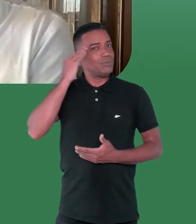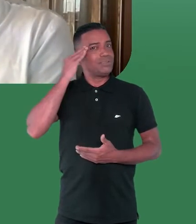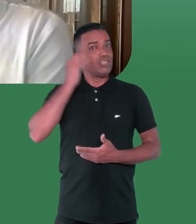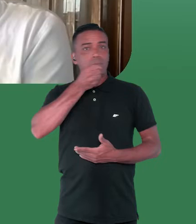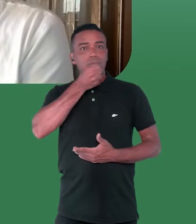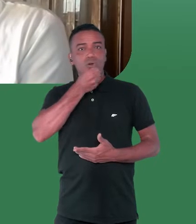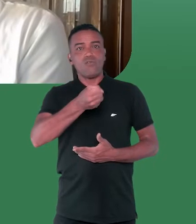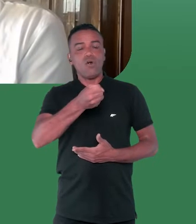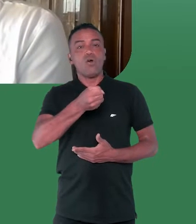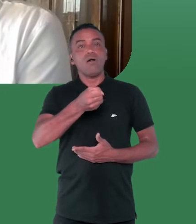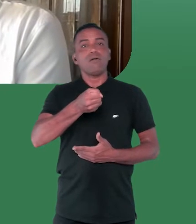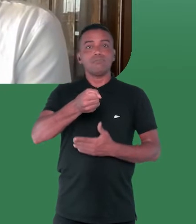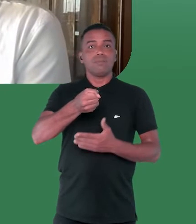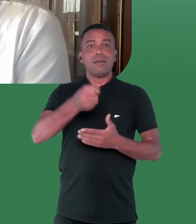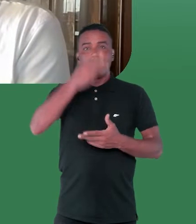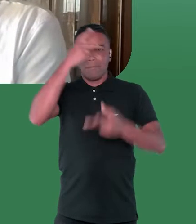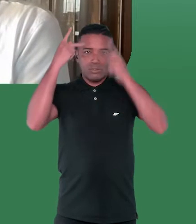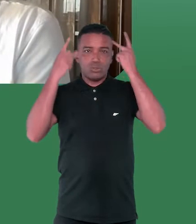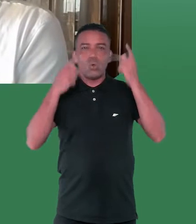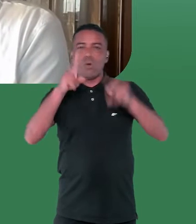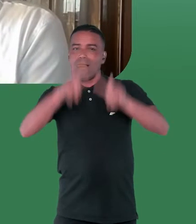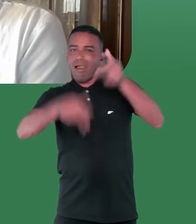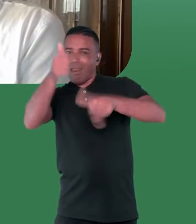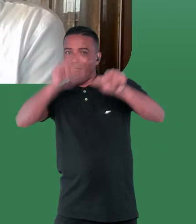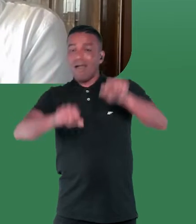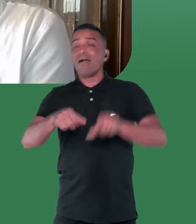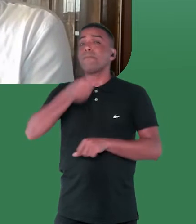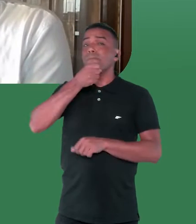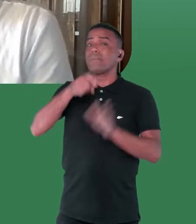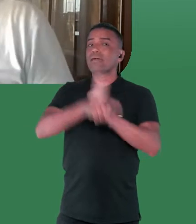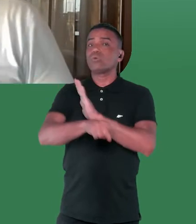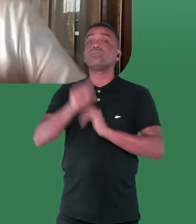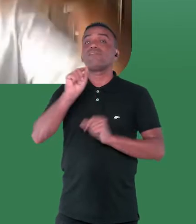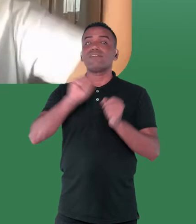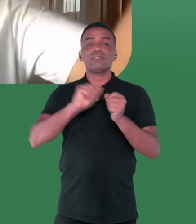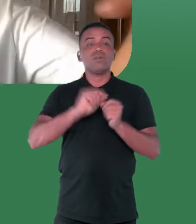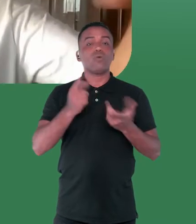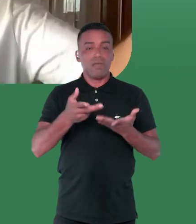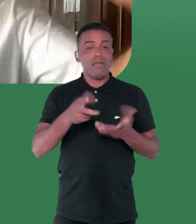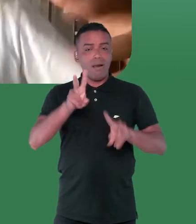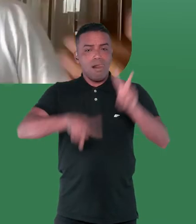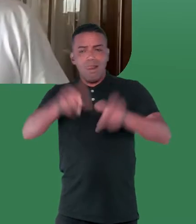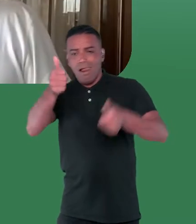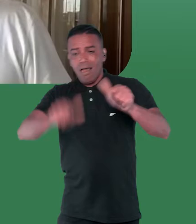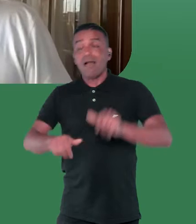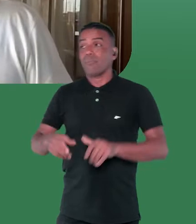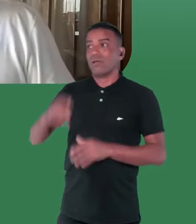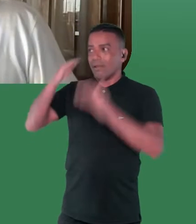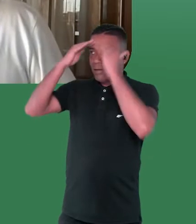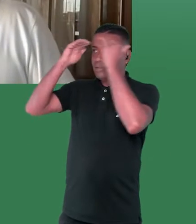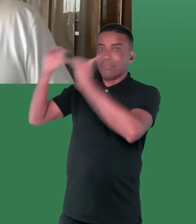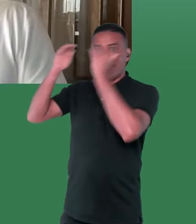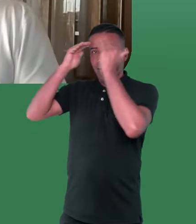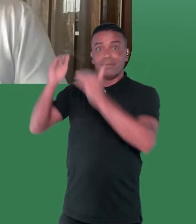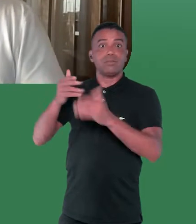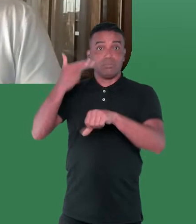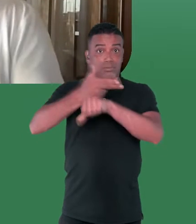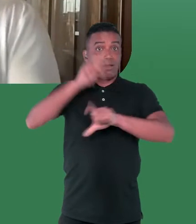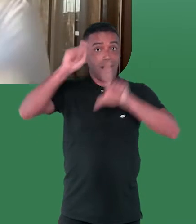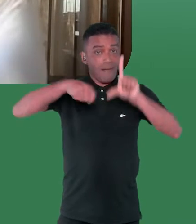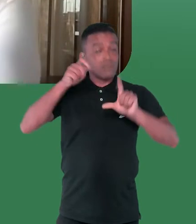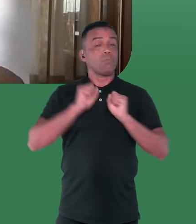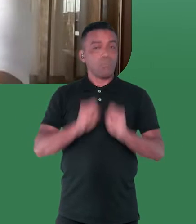peguei o microfone, botei na boca dos peritos e ele lá de fora perguntou, vocês vão fazer o exame agora? Nós vamos fazer, porque ele é muito respeitado, todo mundo gravava para